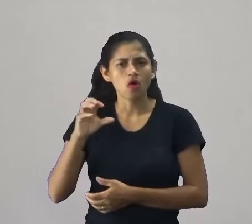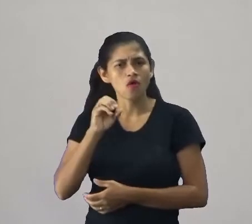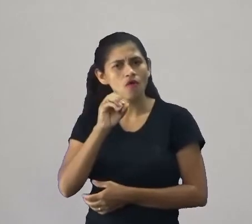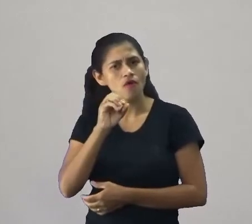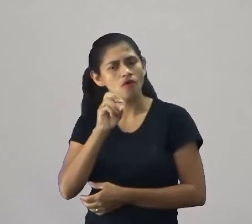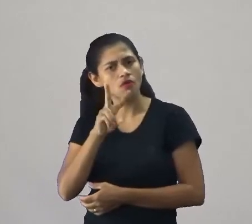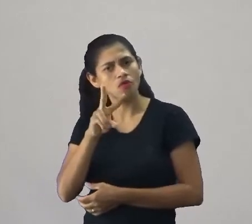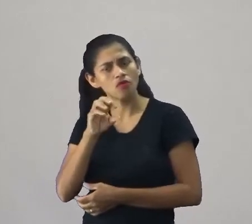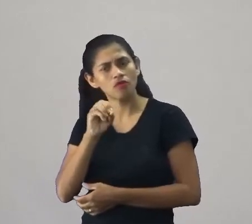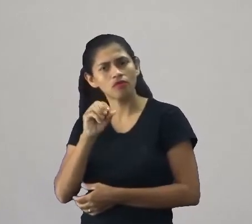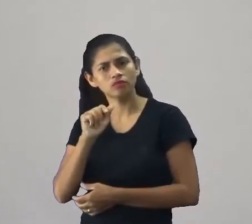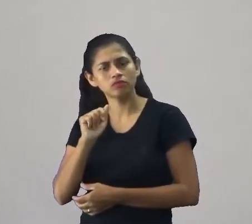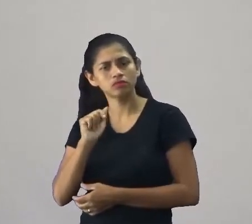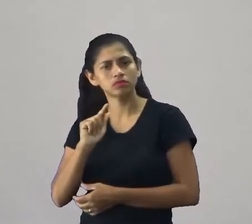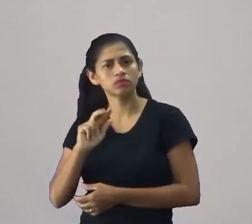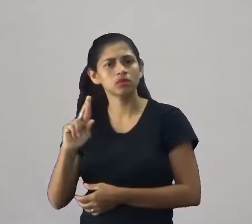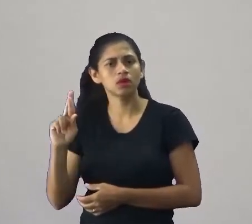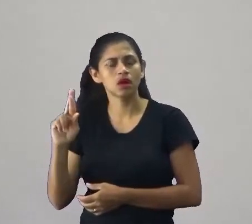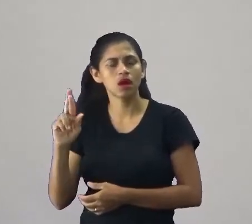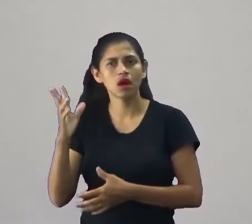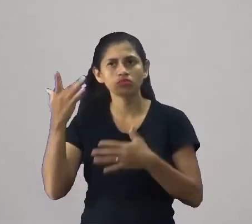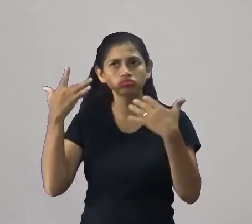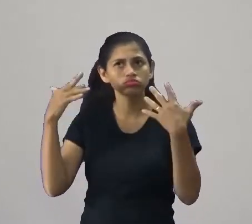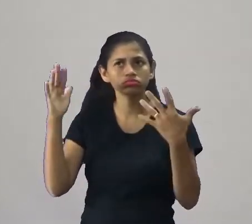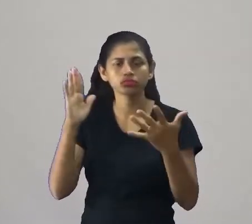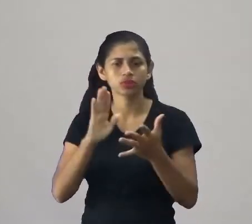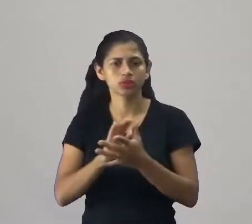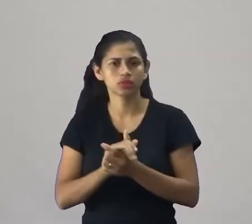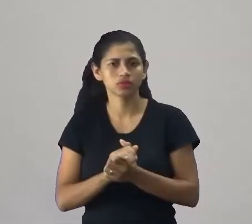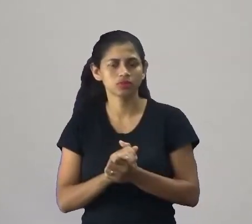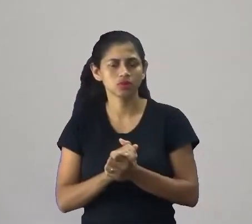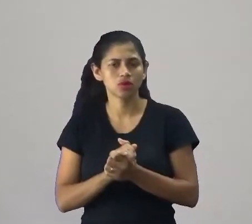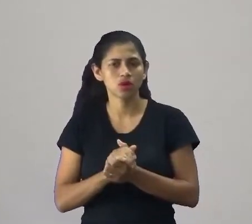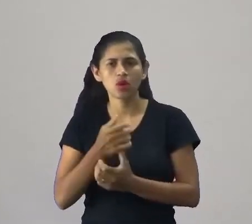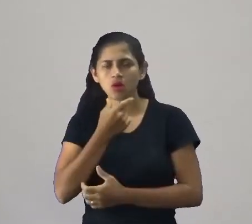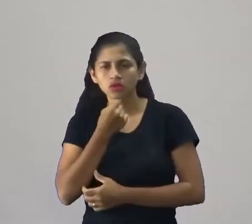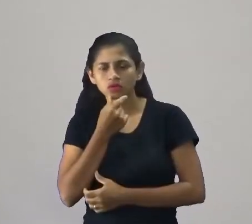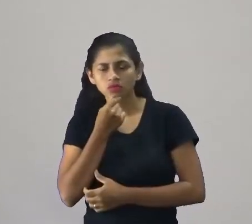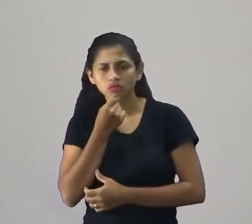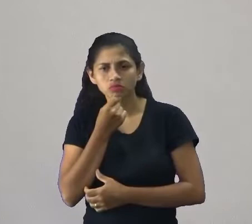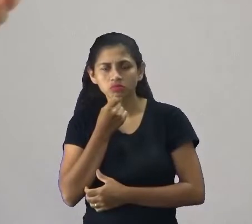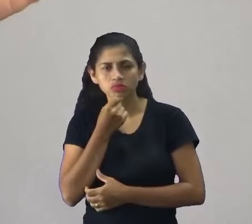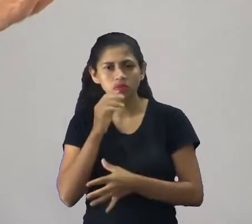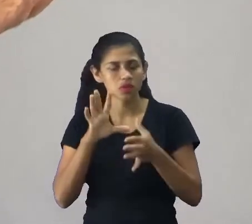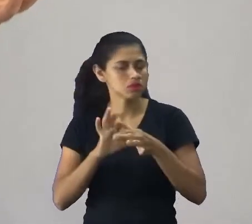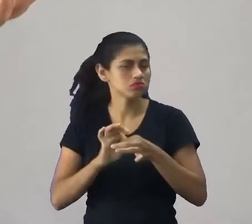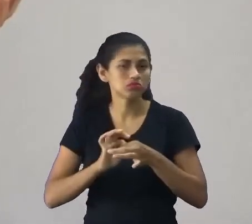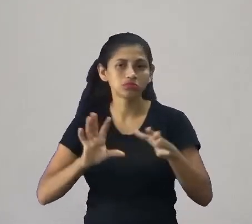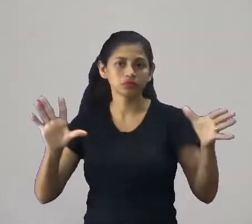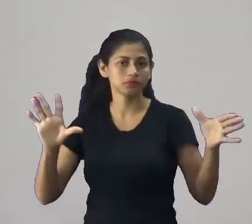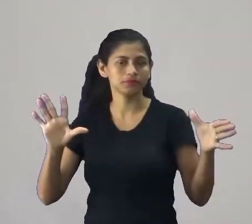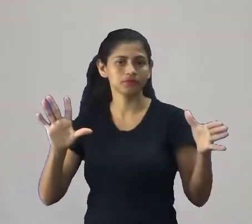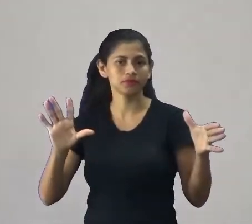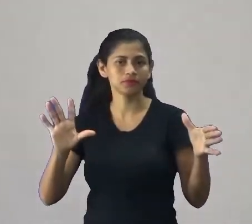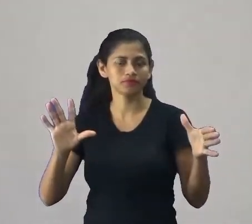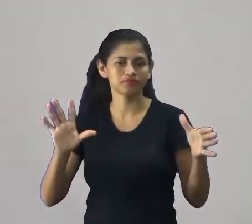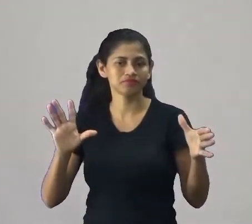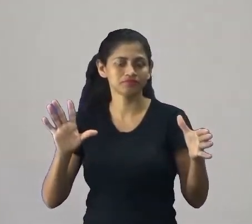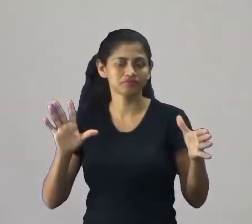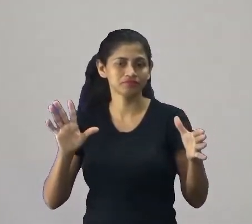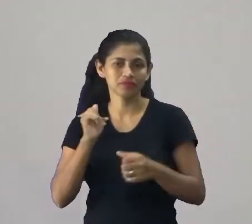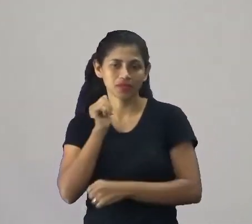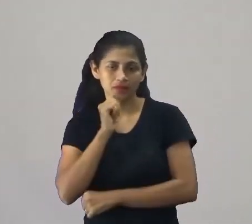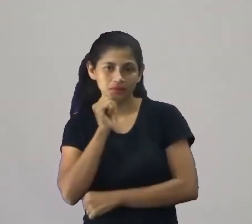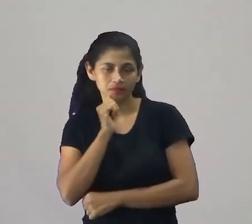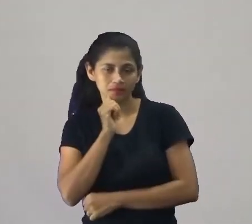é simbolismo para liberdade. Aos meninos é dado a possibilidade de ser livre. As meninas, cuidar